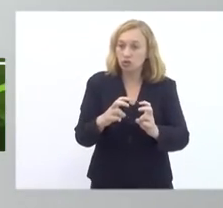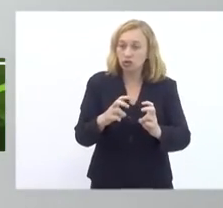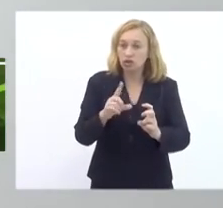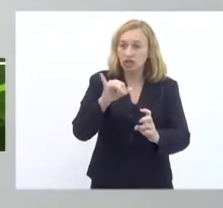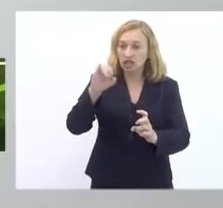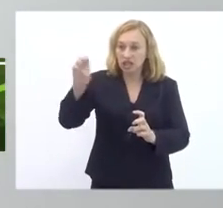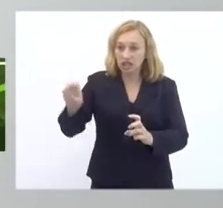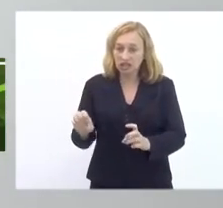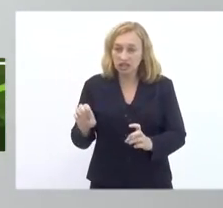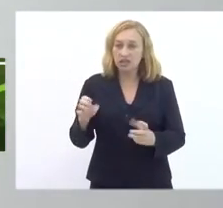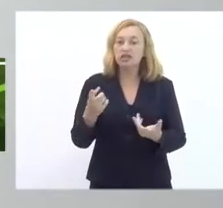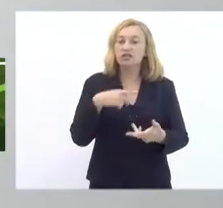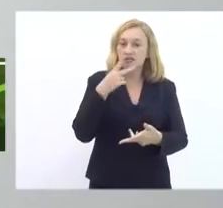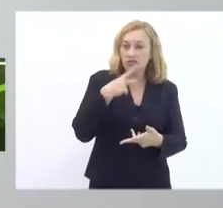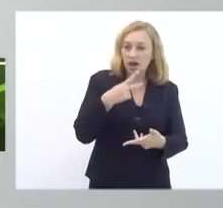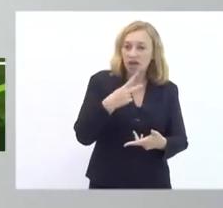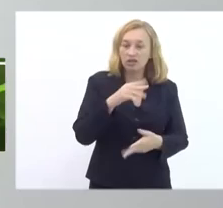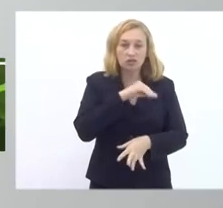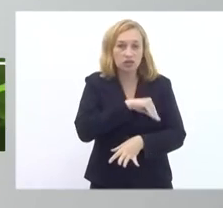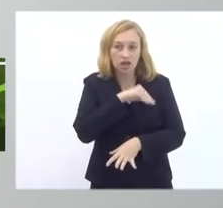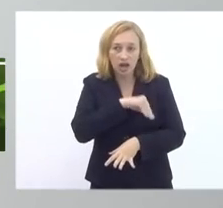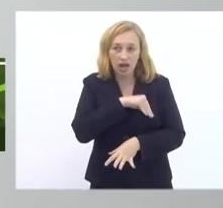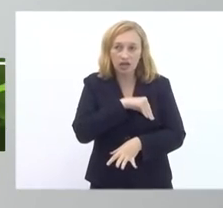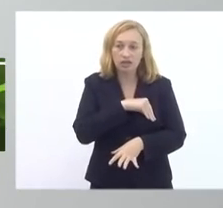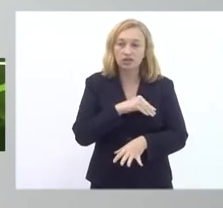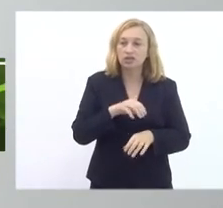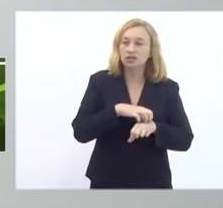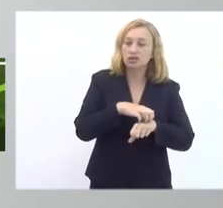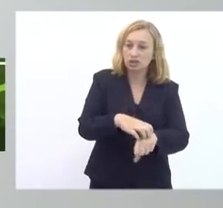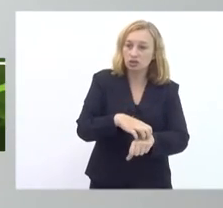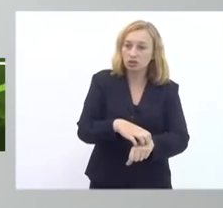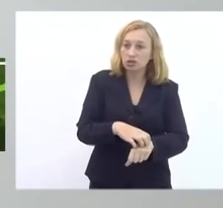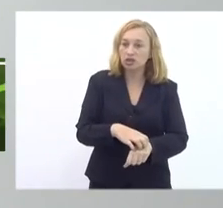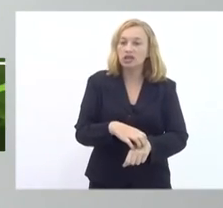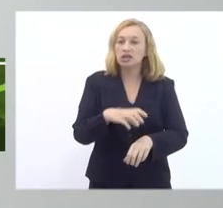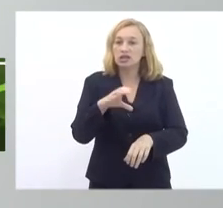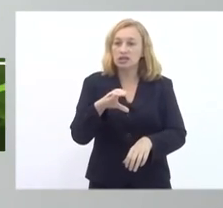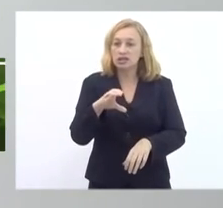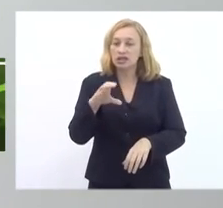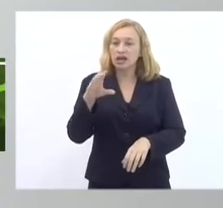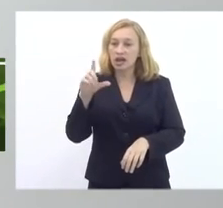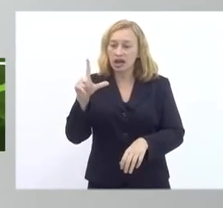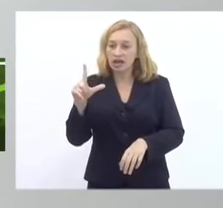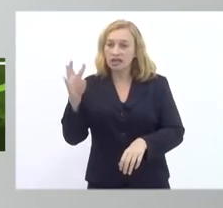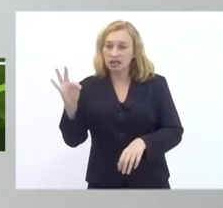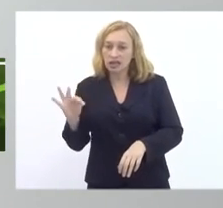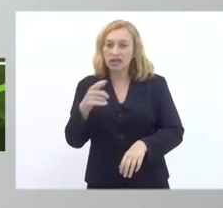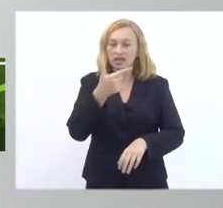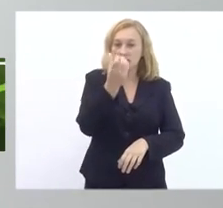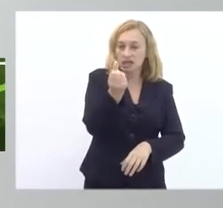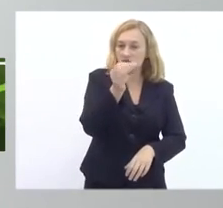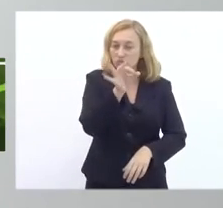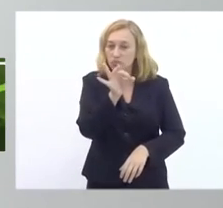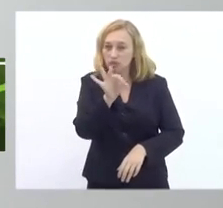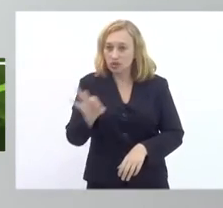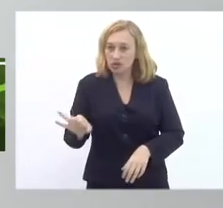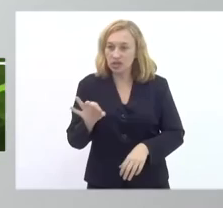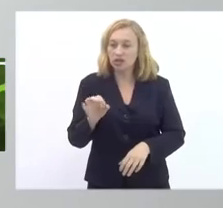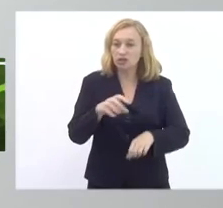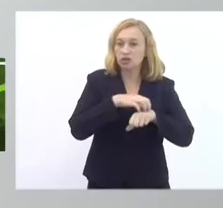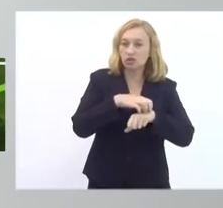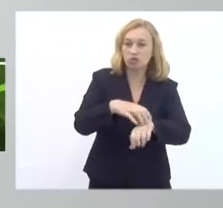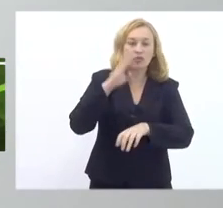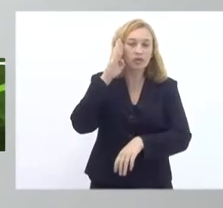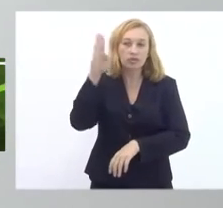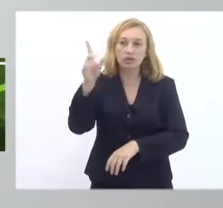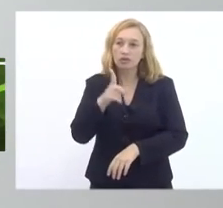sobre comprometimento do salário em relação ao transporte, que está previsto na CLT, que fala sobre 6%, porque transporte é essencial para que a gente